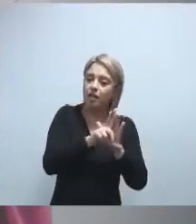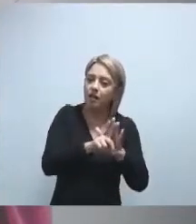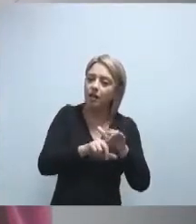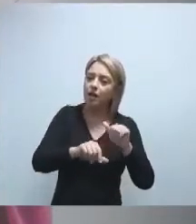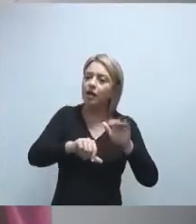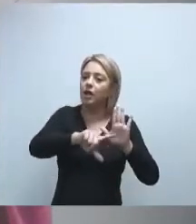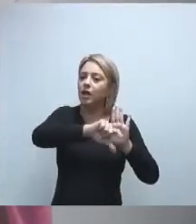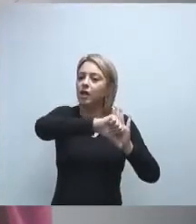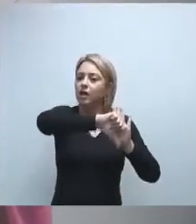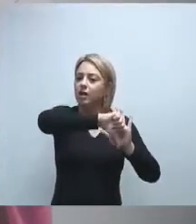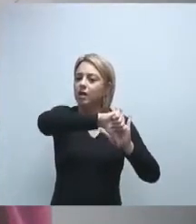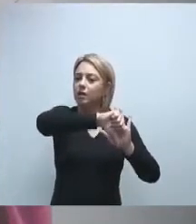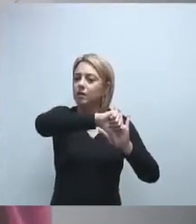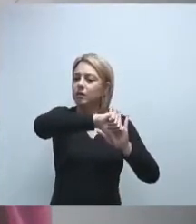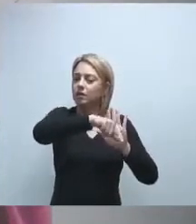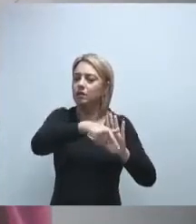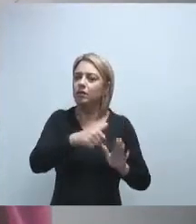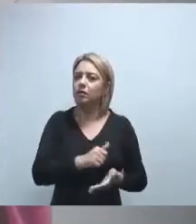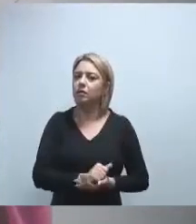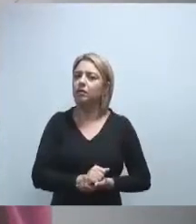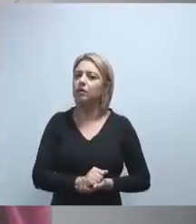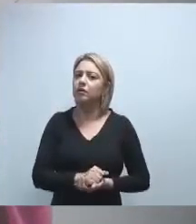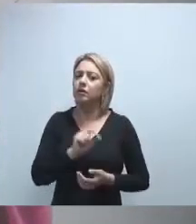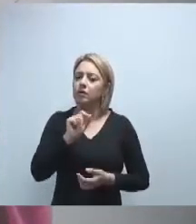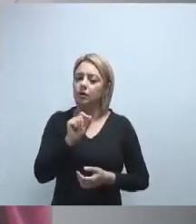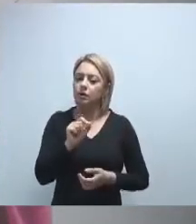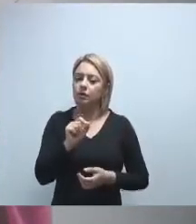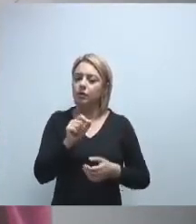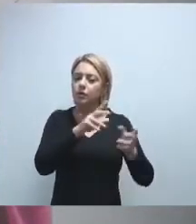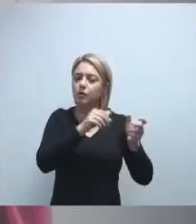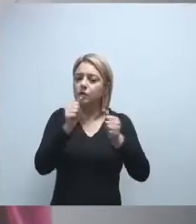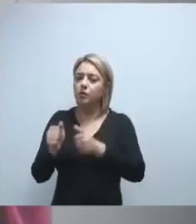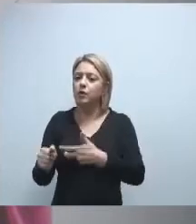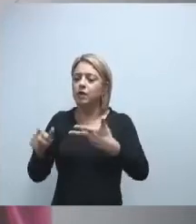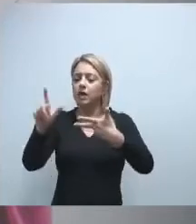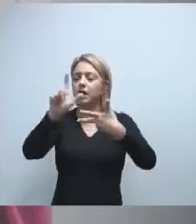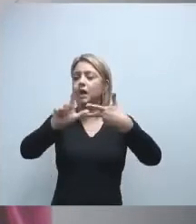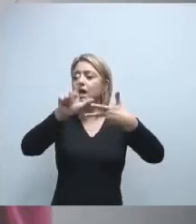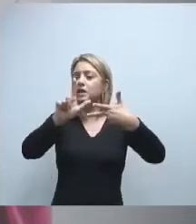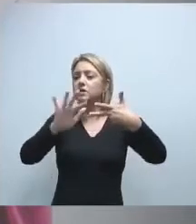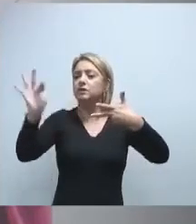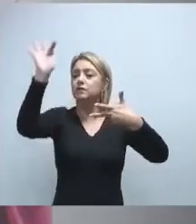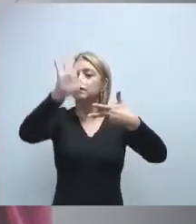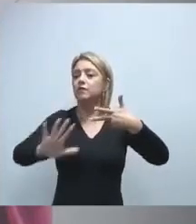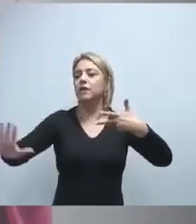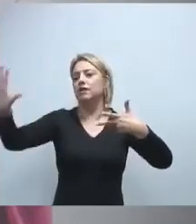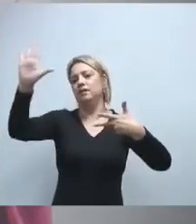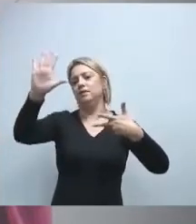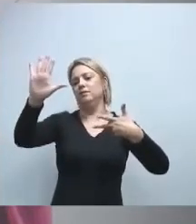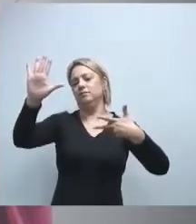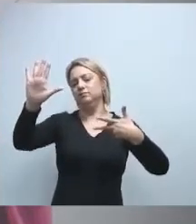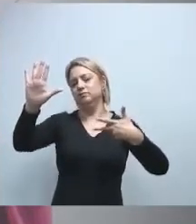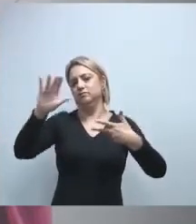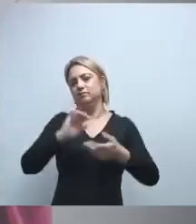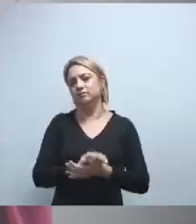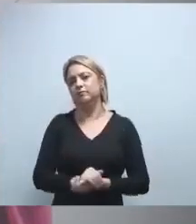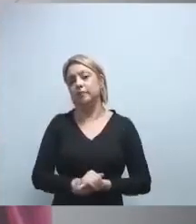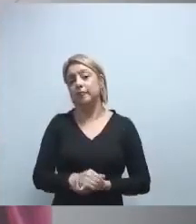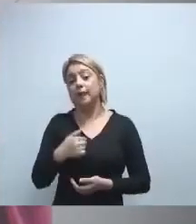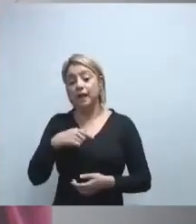penal e processual penal é o poder legislativo federal então